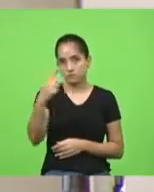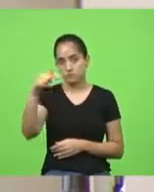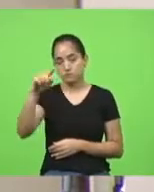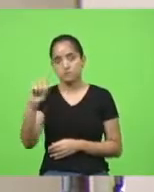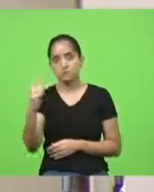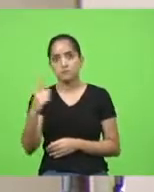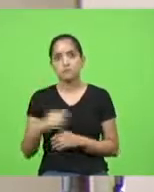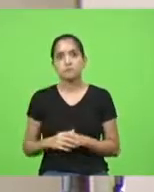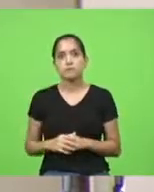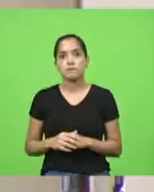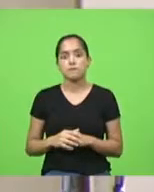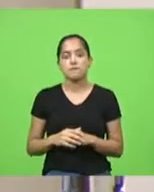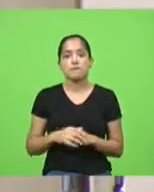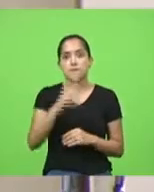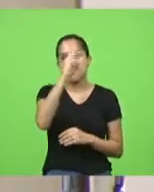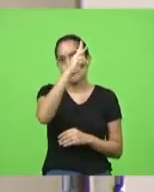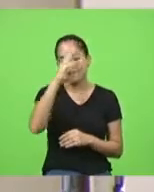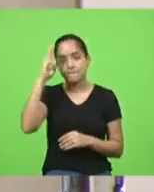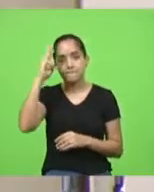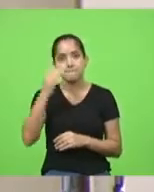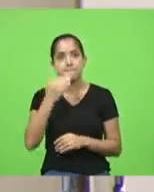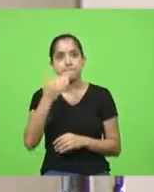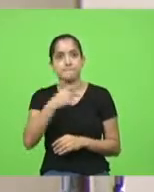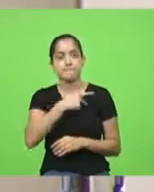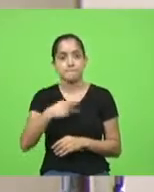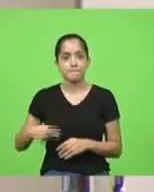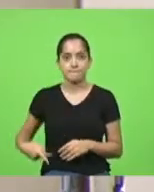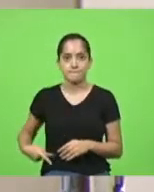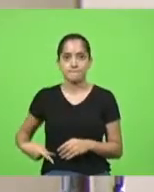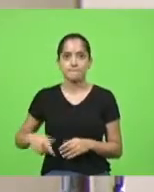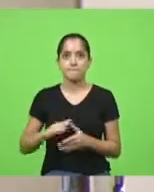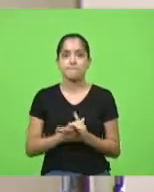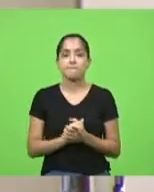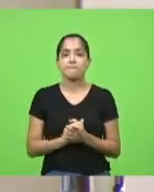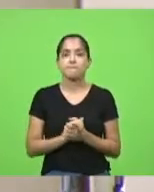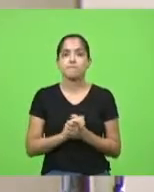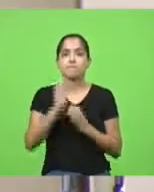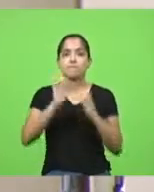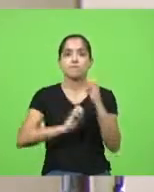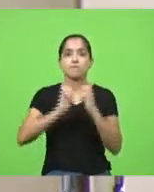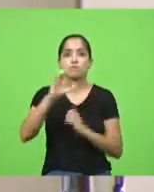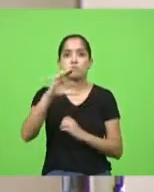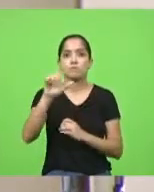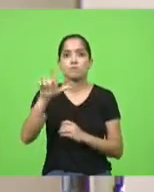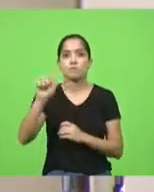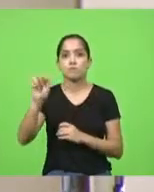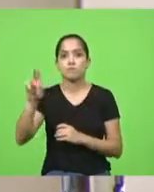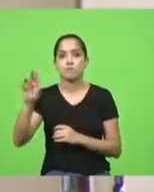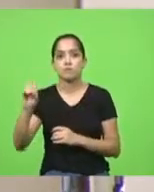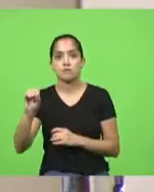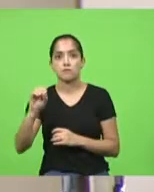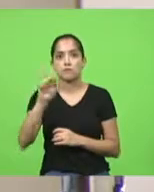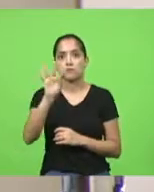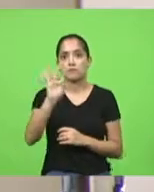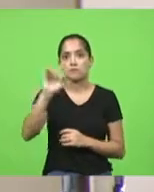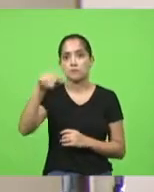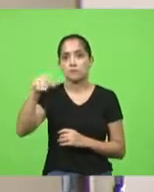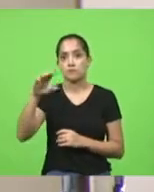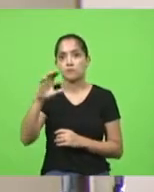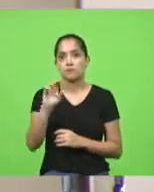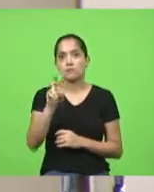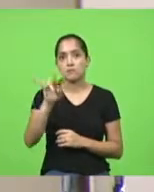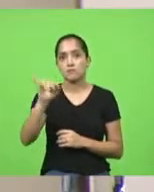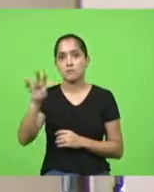Weber, solicitando ao presidente da empresa Claro, TIM e Vivo, respectivamente, urgência na instalação de uma antena de